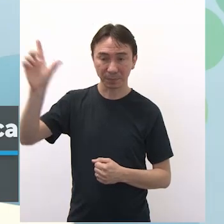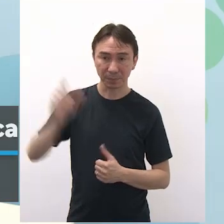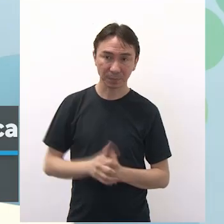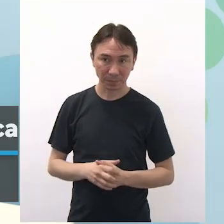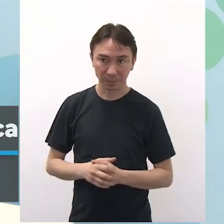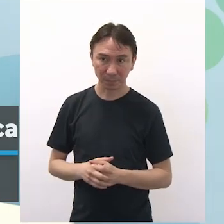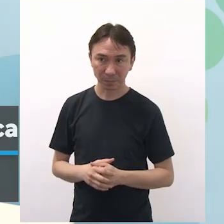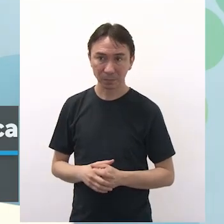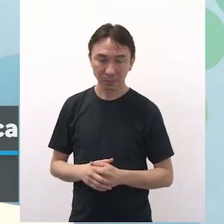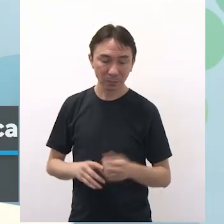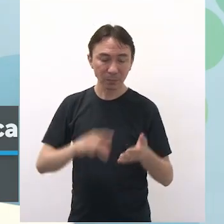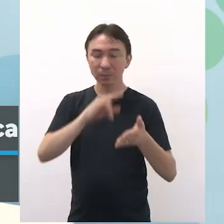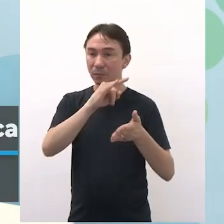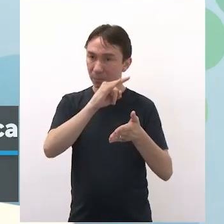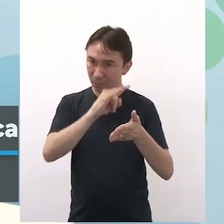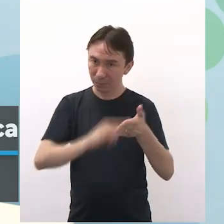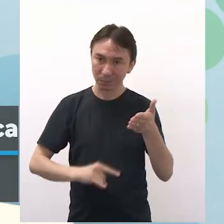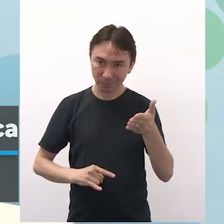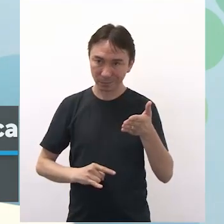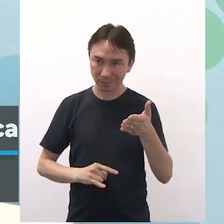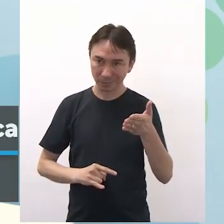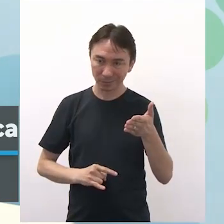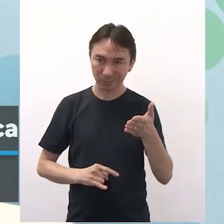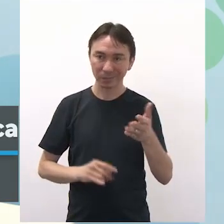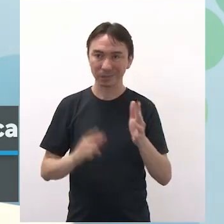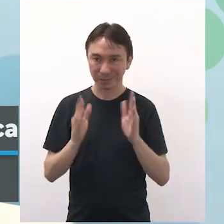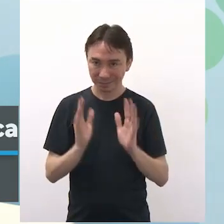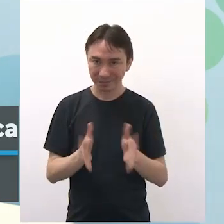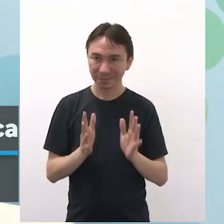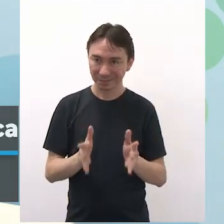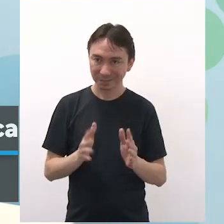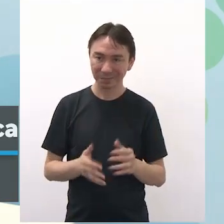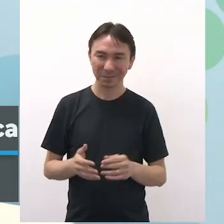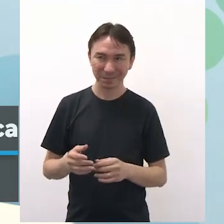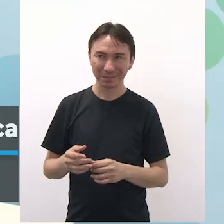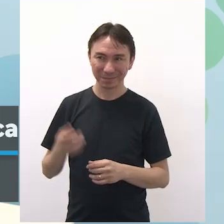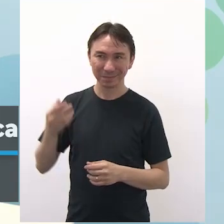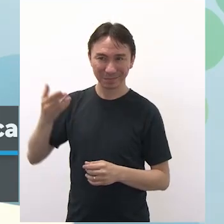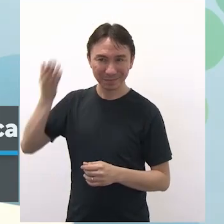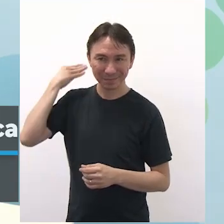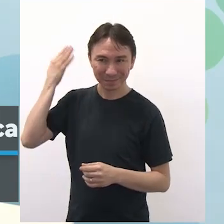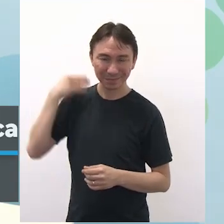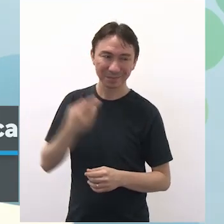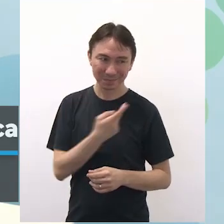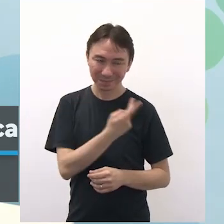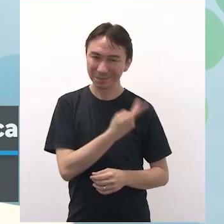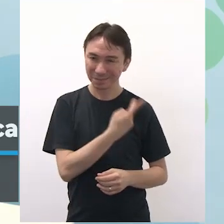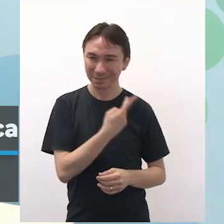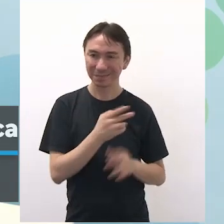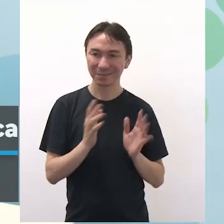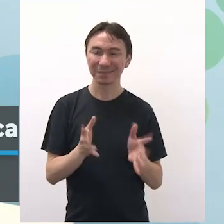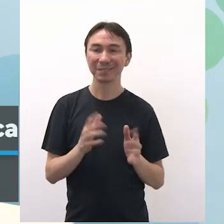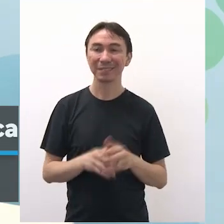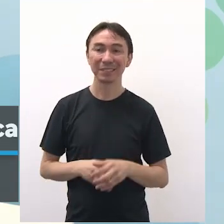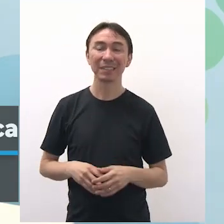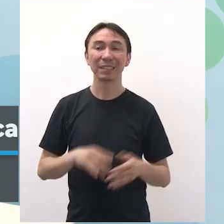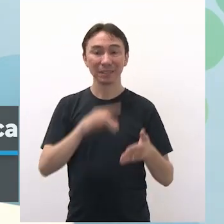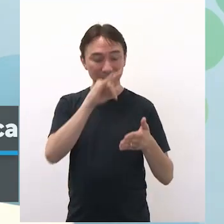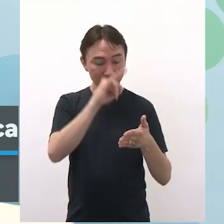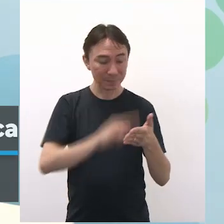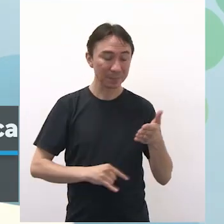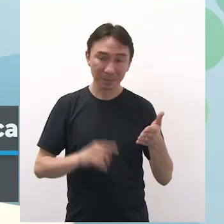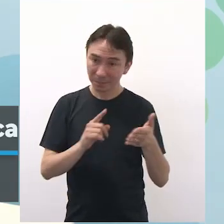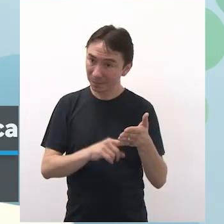Outro documento, né, que nós dois, né, Vanderlei, da outra vez, fizemos a formação, exatamente. né? O documento do Conselho